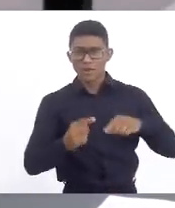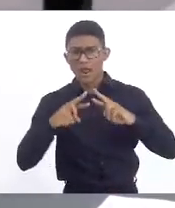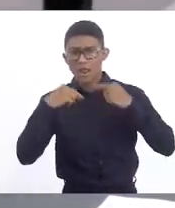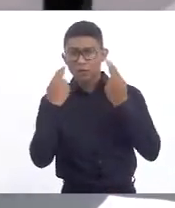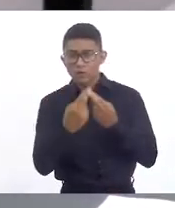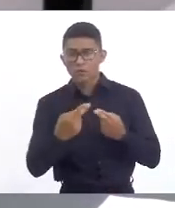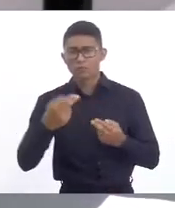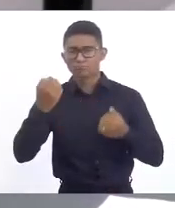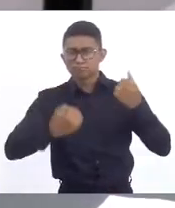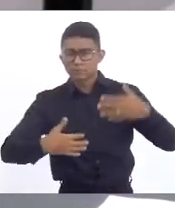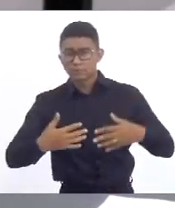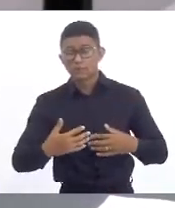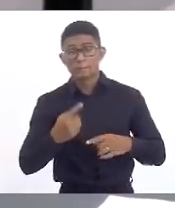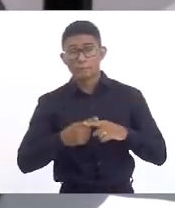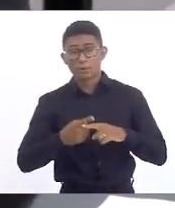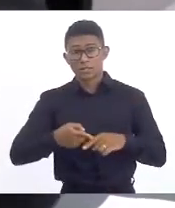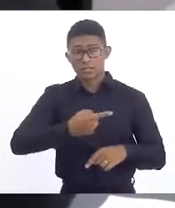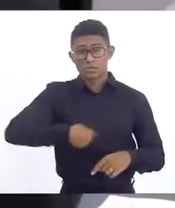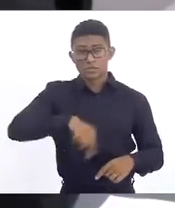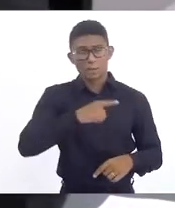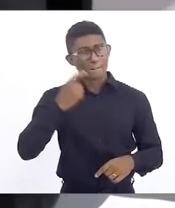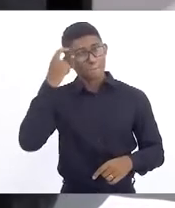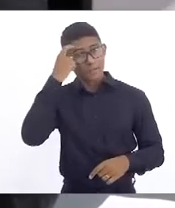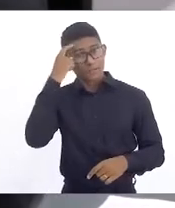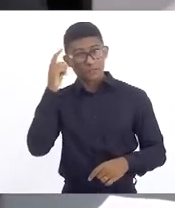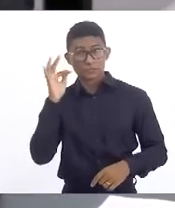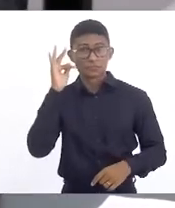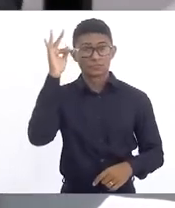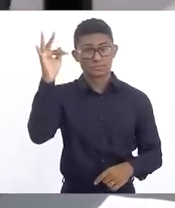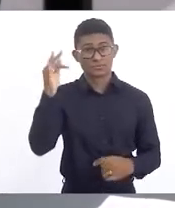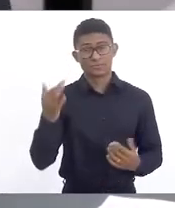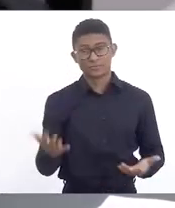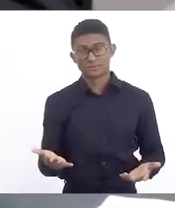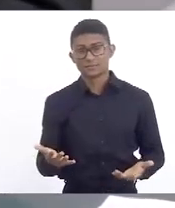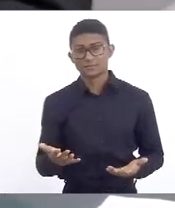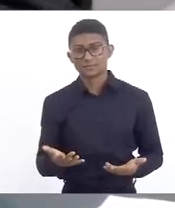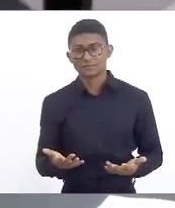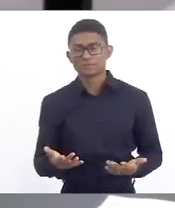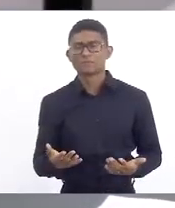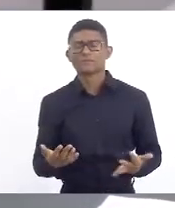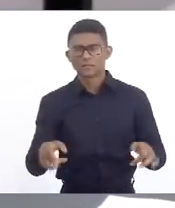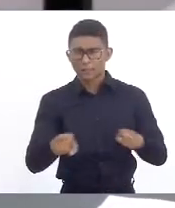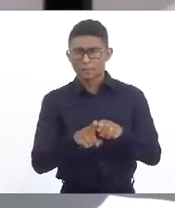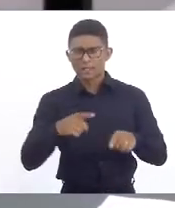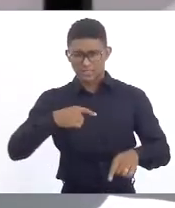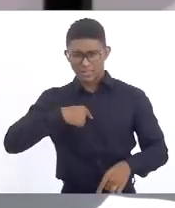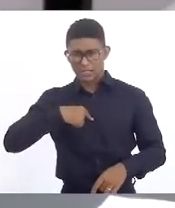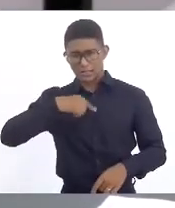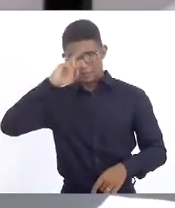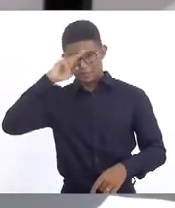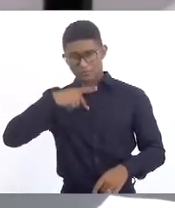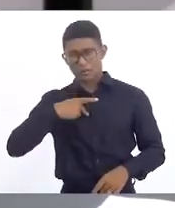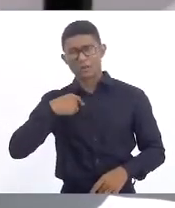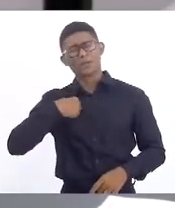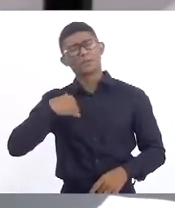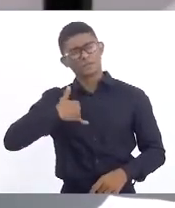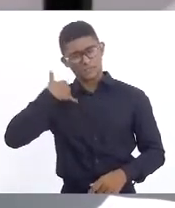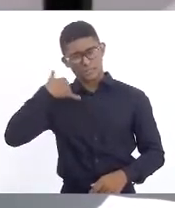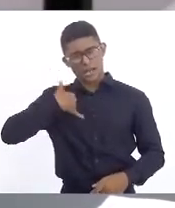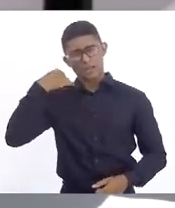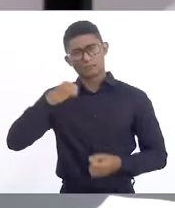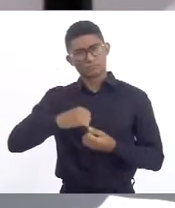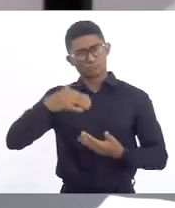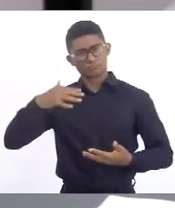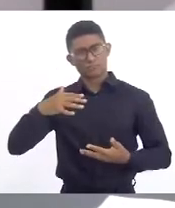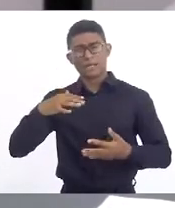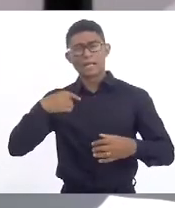para o futuro. A gente não quer simplesmente, e eu particularmente, com a minha faixa etária que eu tenho, eu não estou